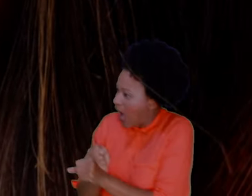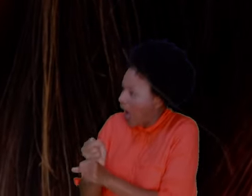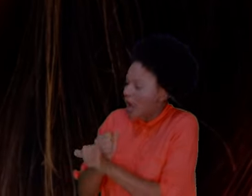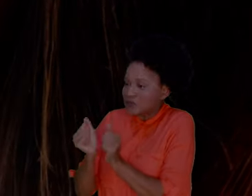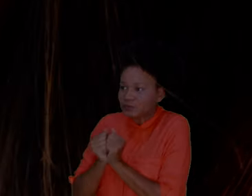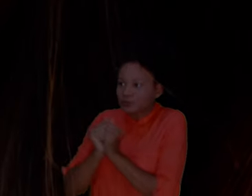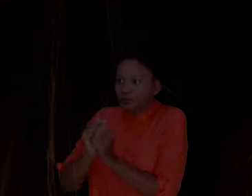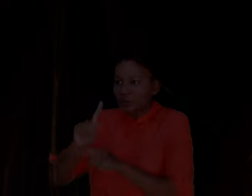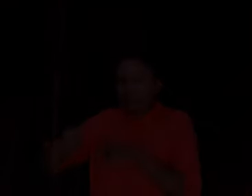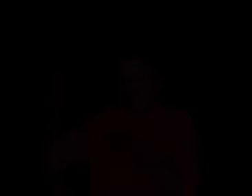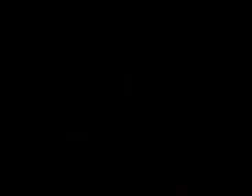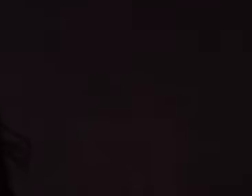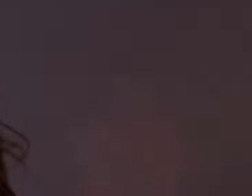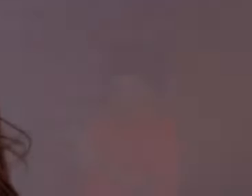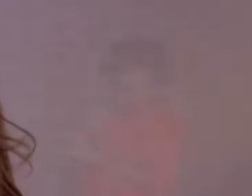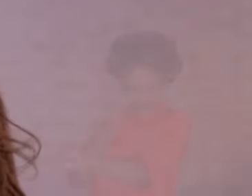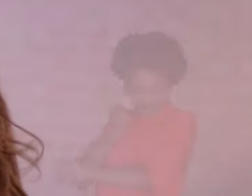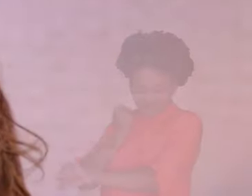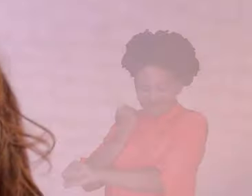tirei.